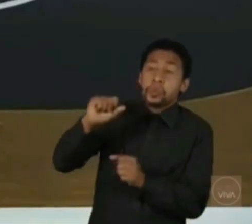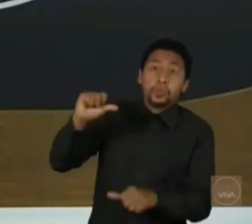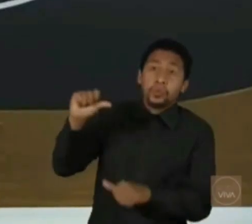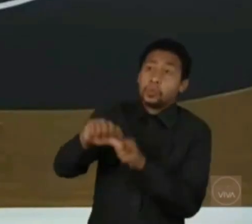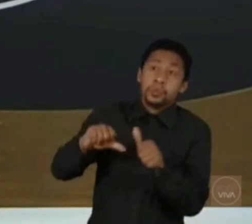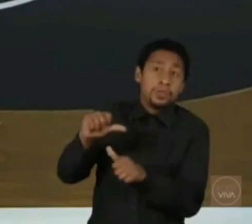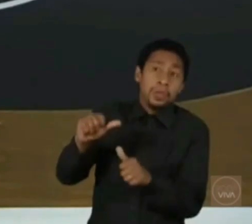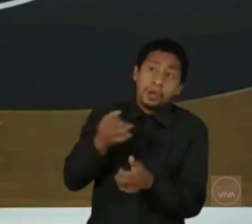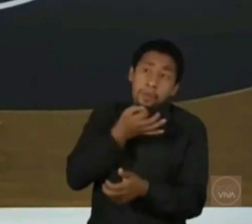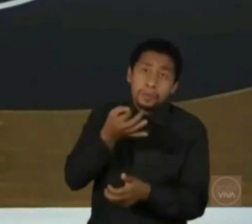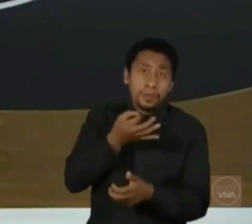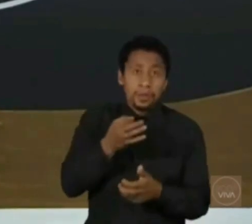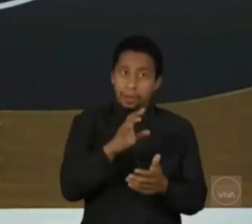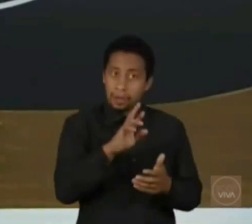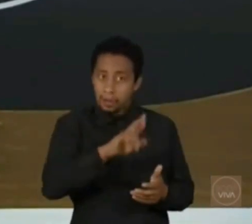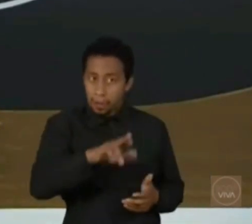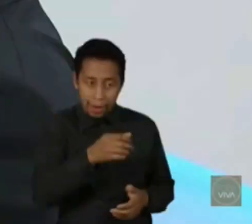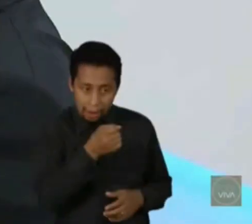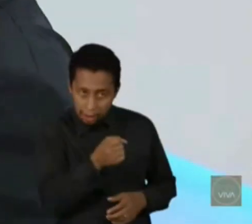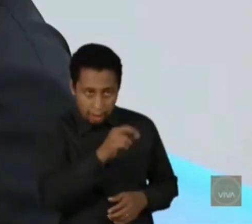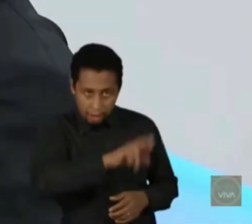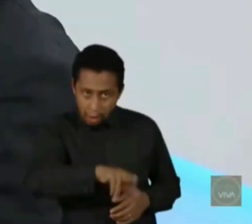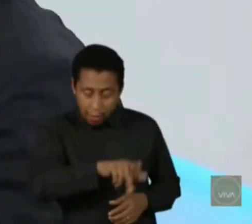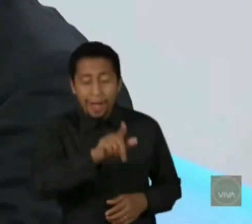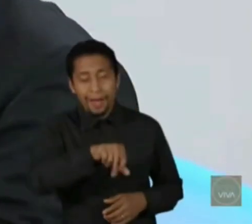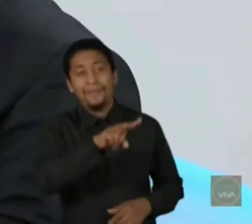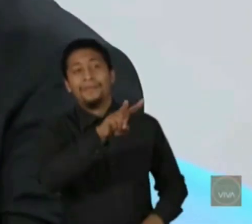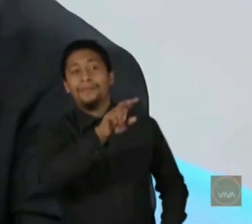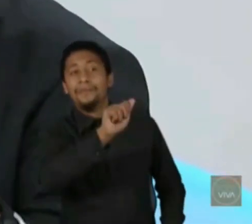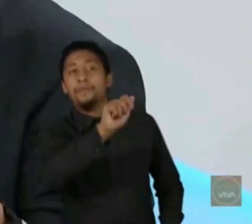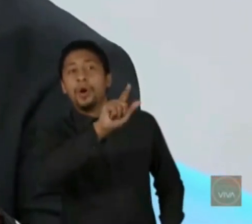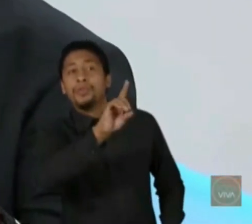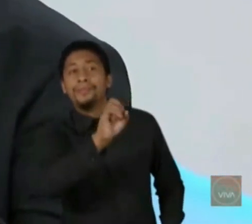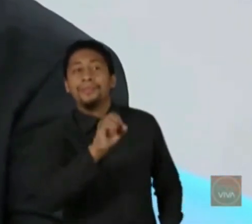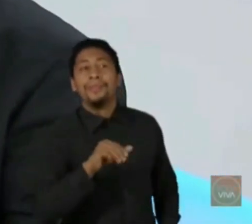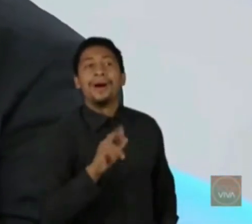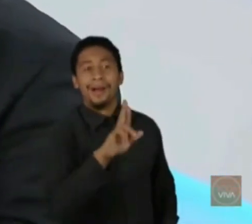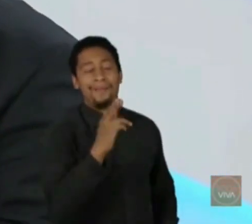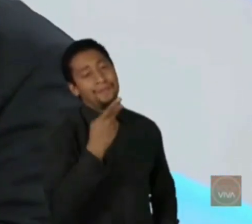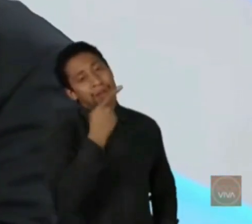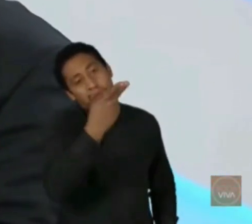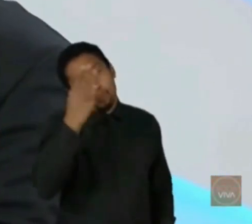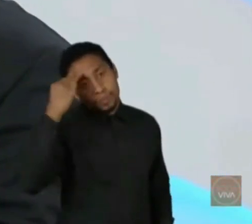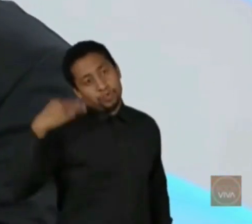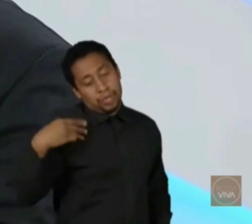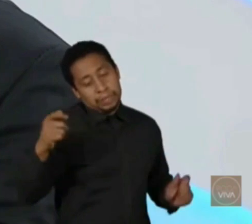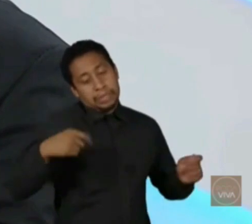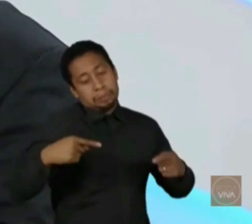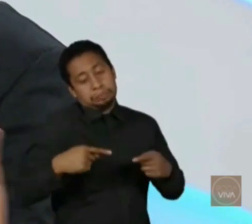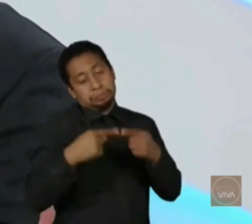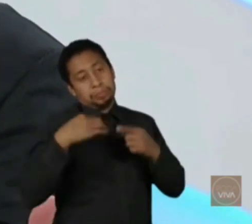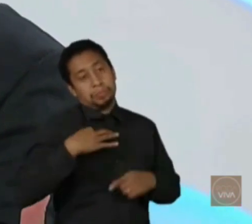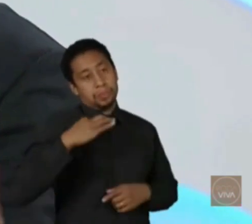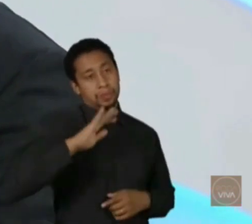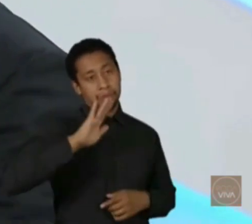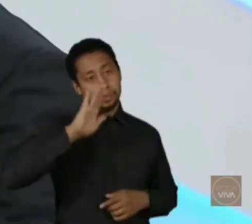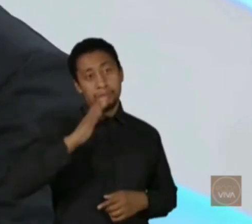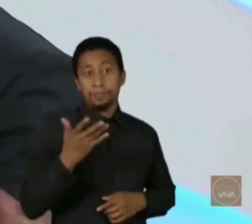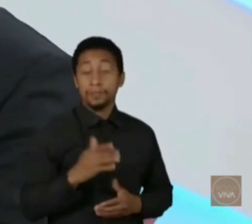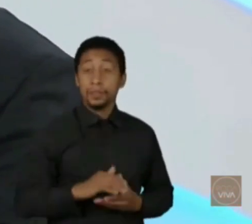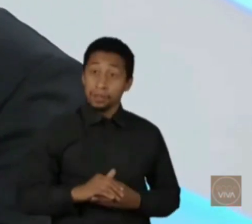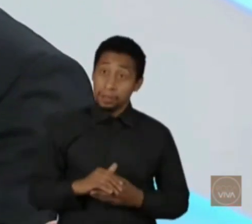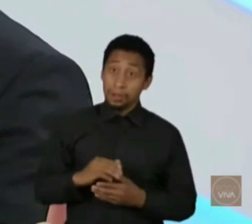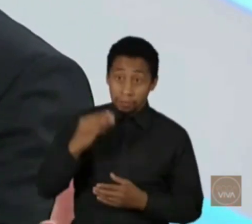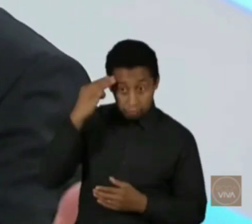imprensa que inventou isso, foi o Valdemar Costa Neto. Por isso que eu acho correto. Ninguém, a mulher mais forte no